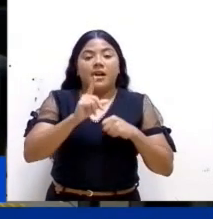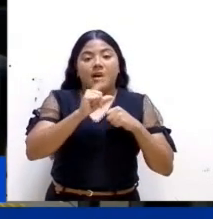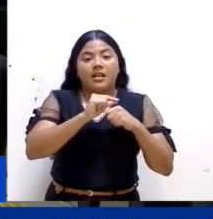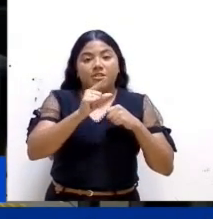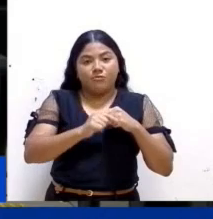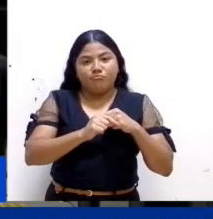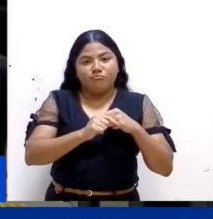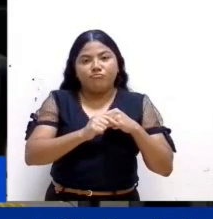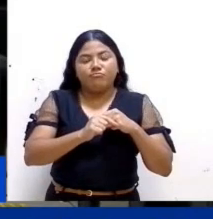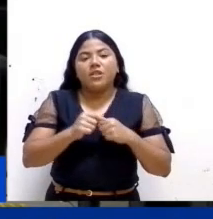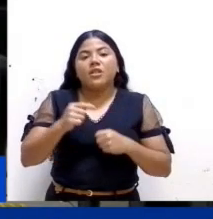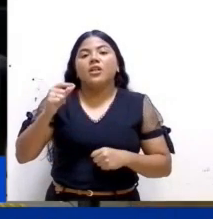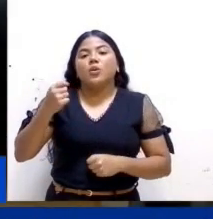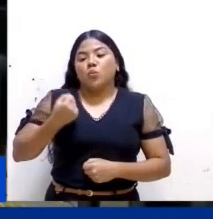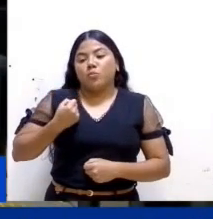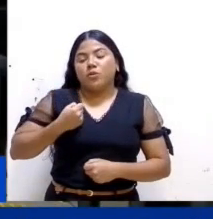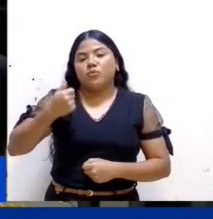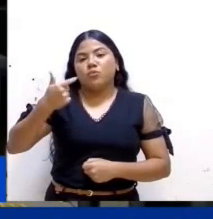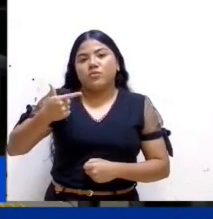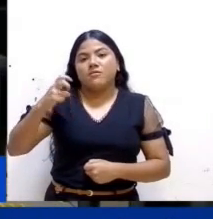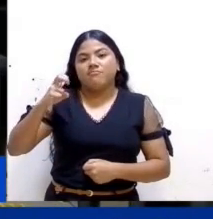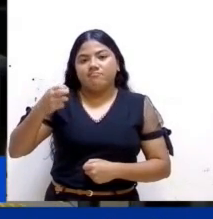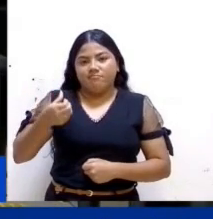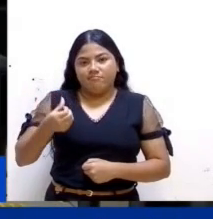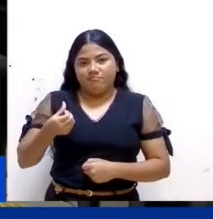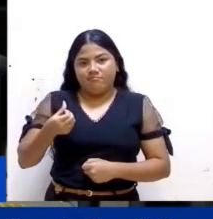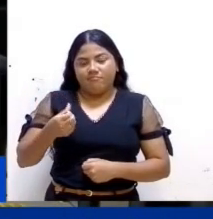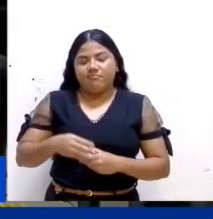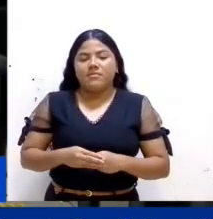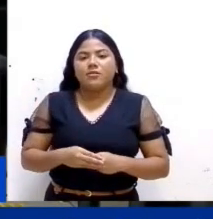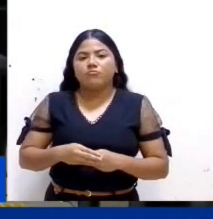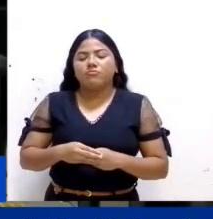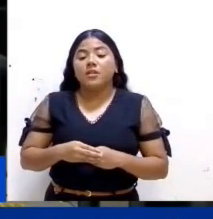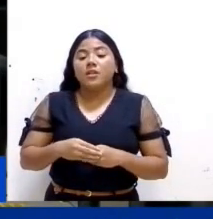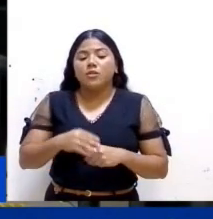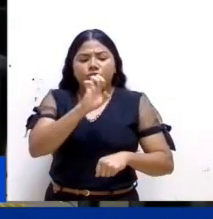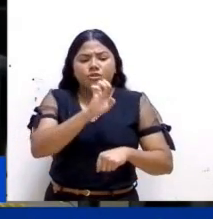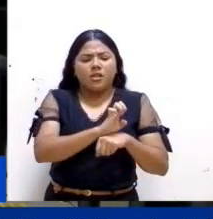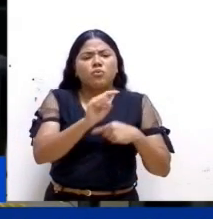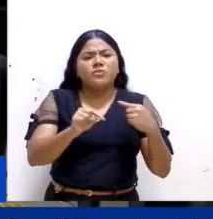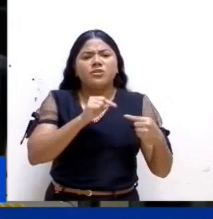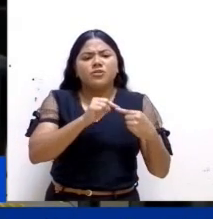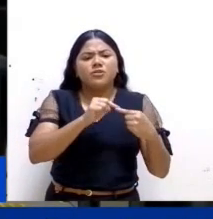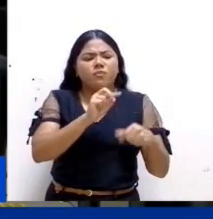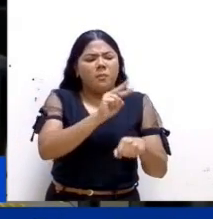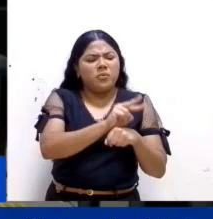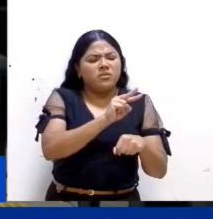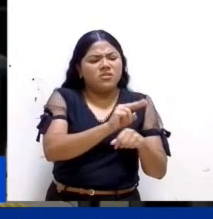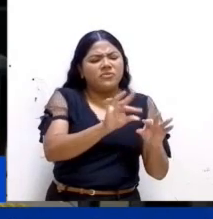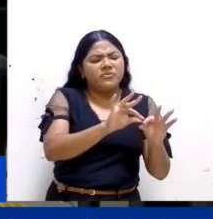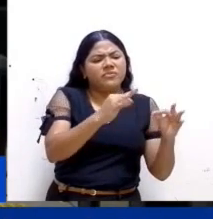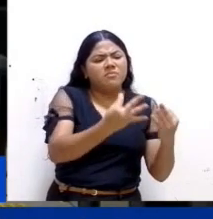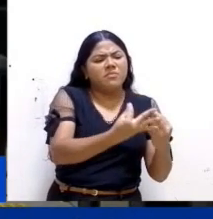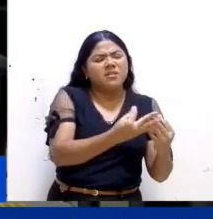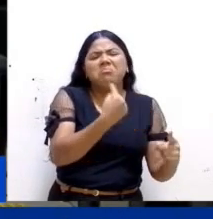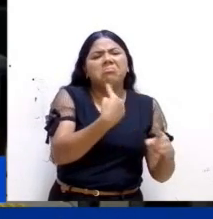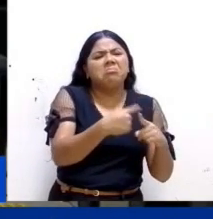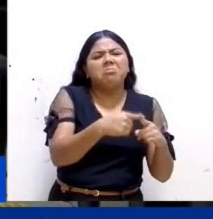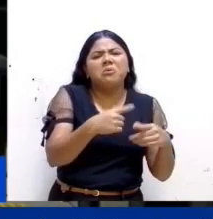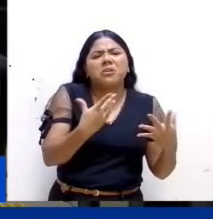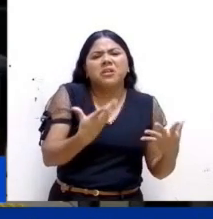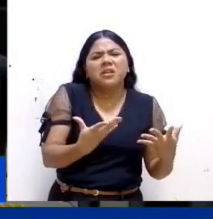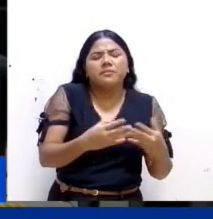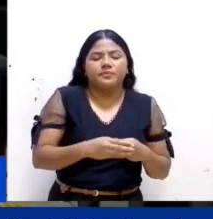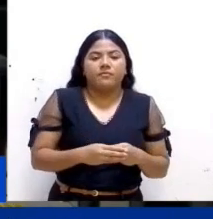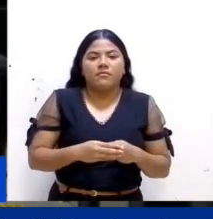Por que que o Estado tem interesse em proteger a família? O doutor Normandes falou, tocou num ponto importante. Ele associou direito